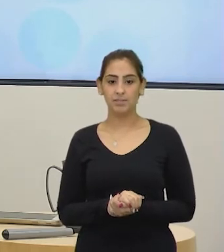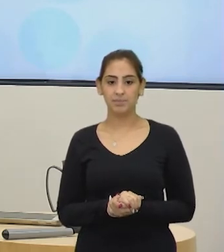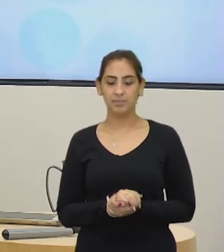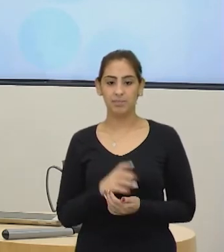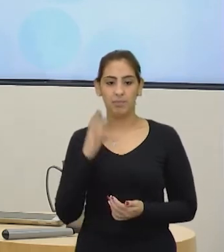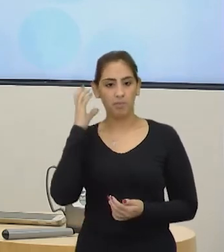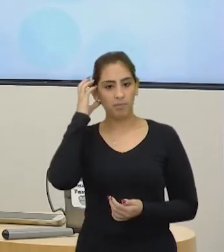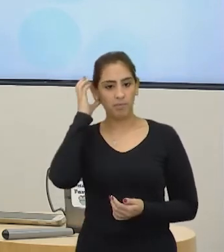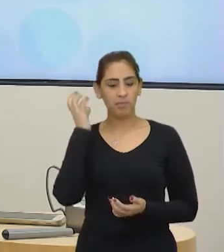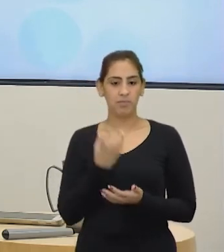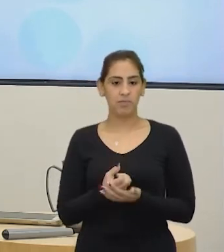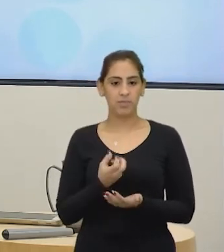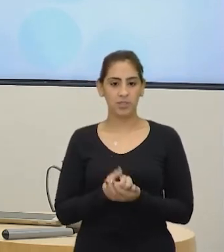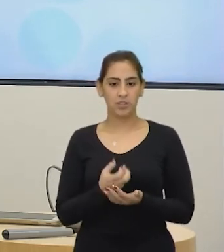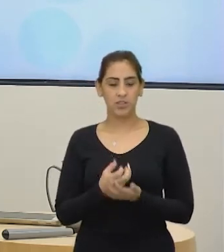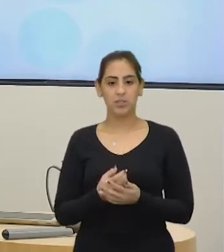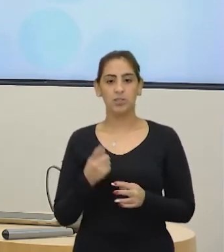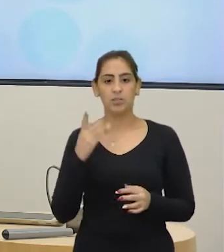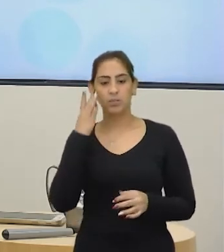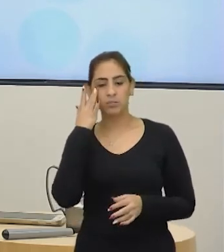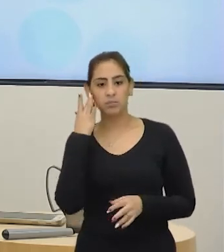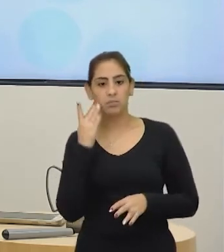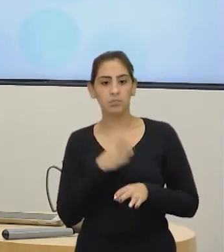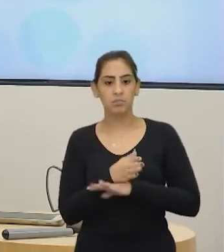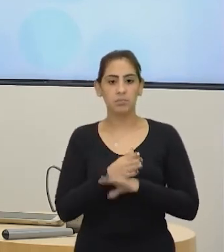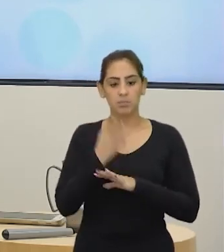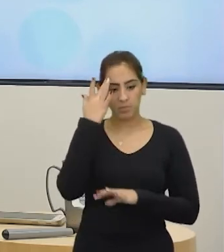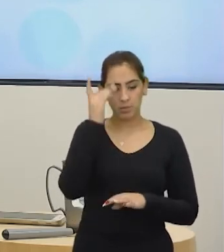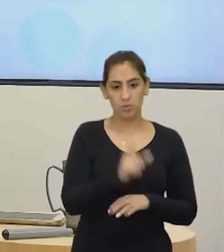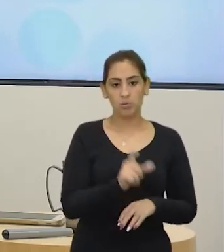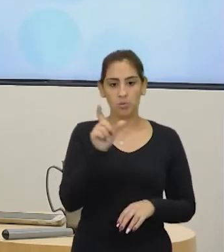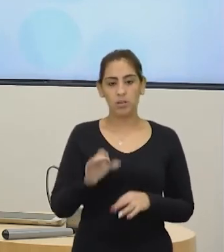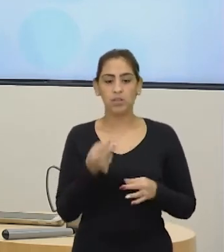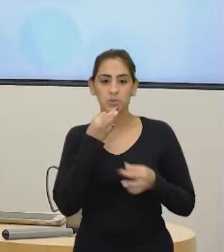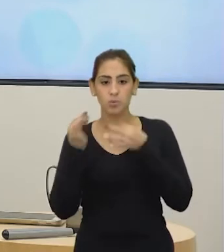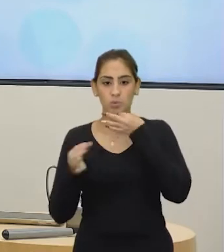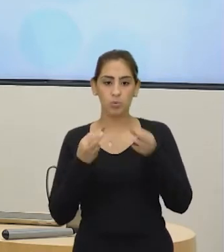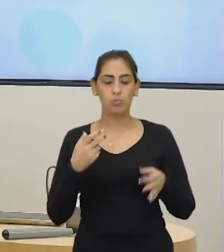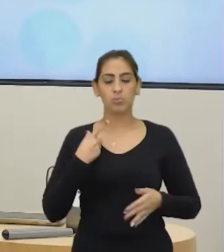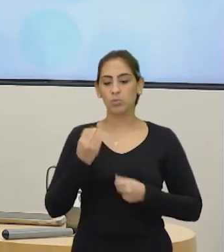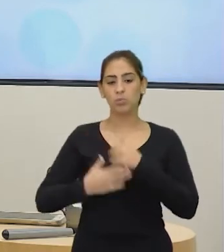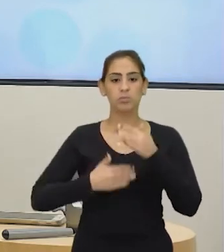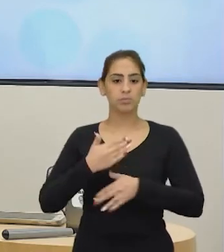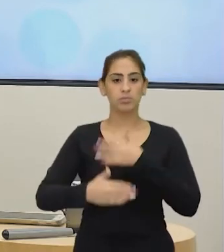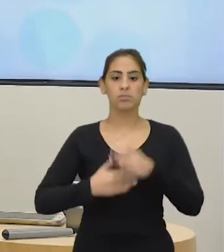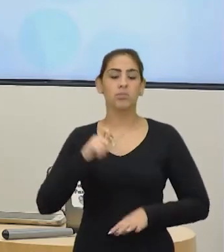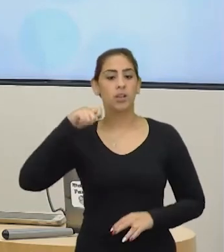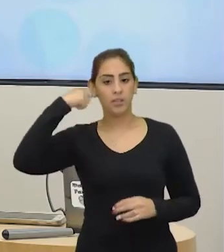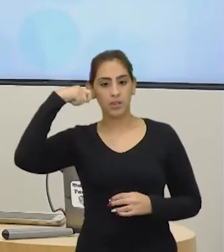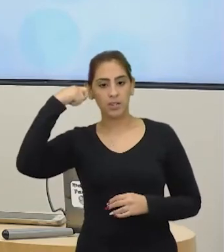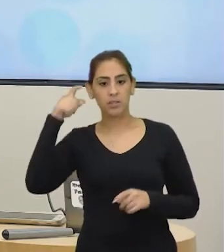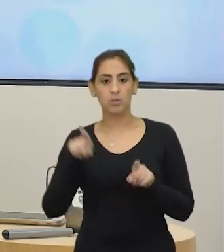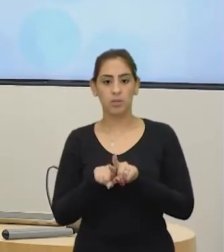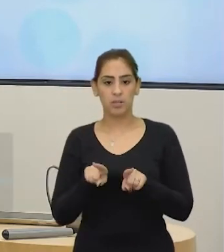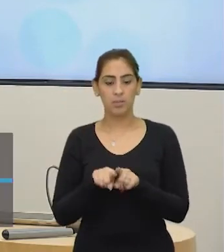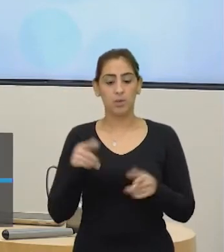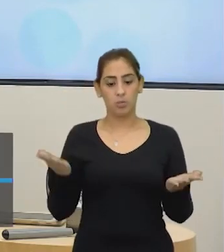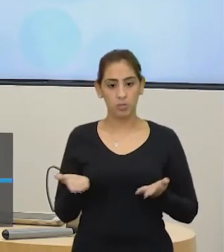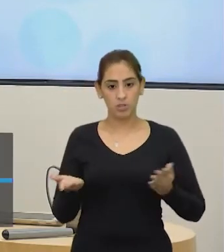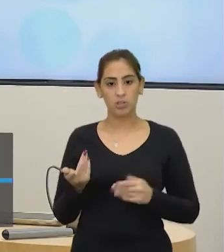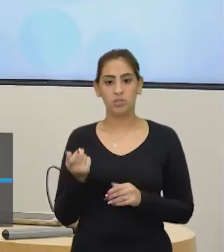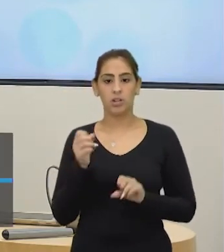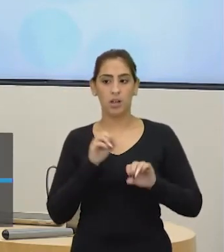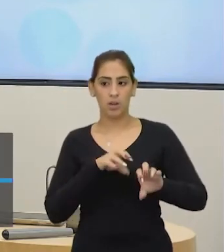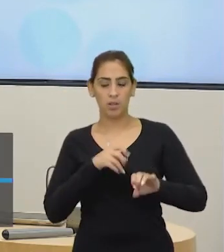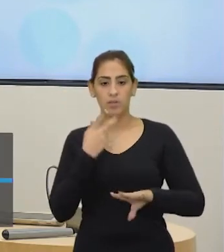a escolha do texto, o público, os assuntos, a forma como se desenvolve toda essa gravação, foi super interessante. Hoje a aula vai falar um